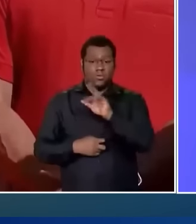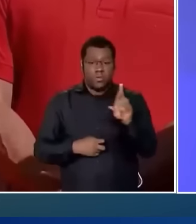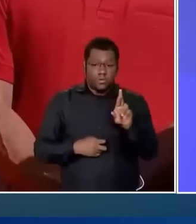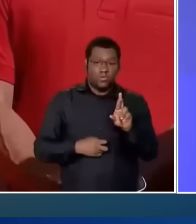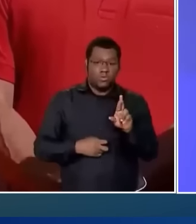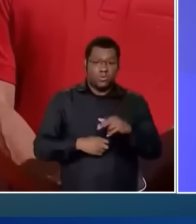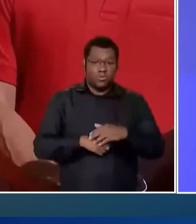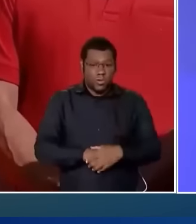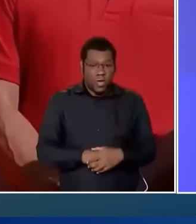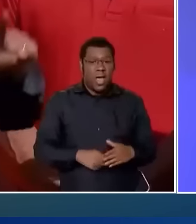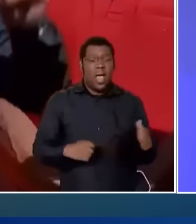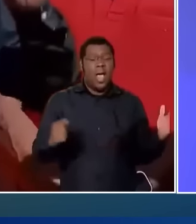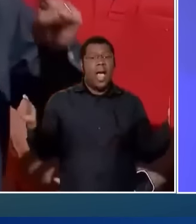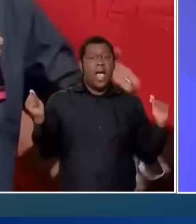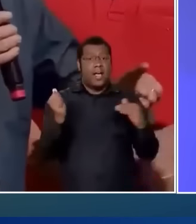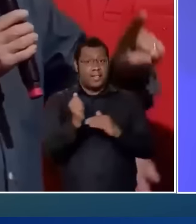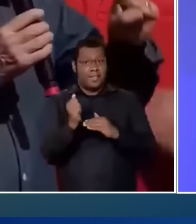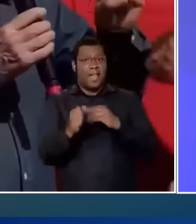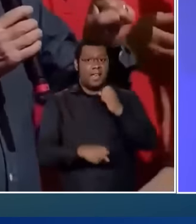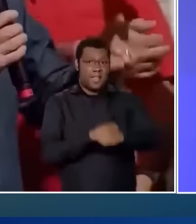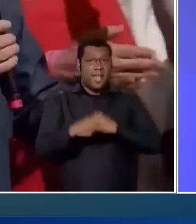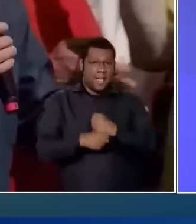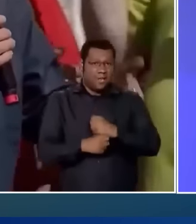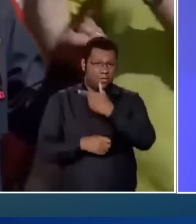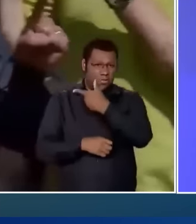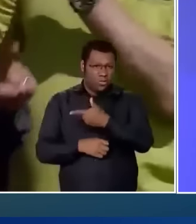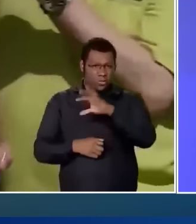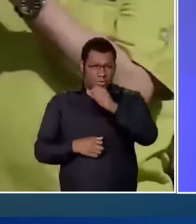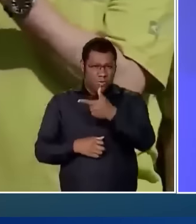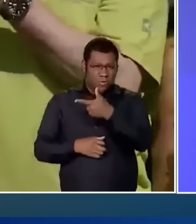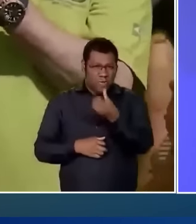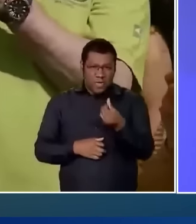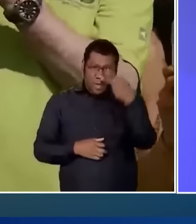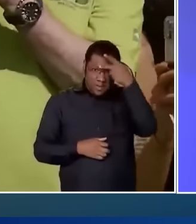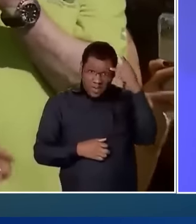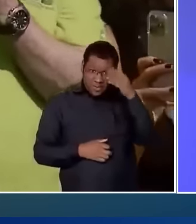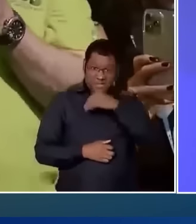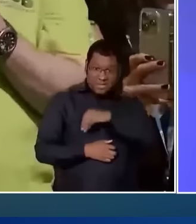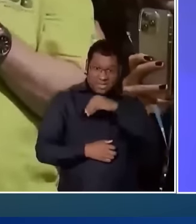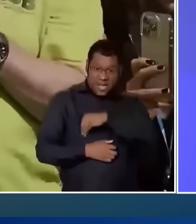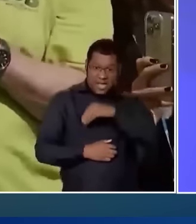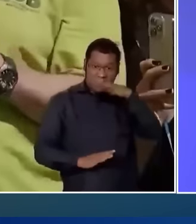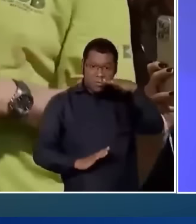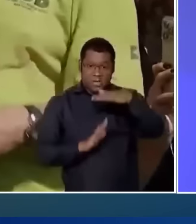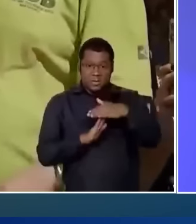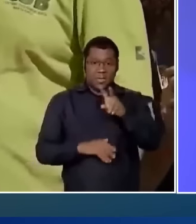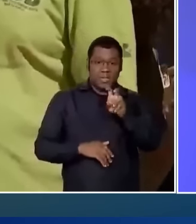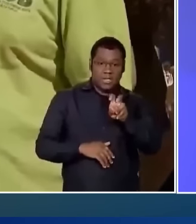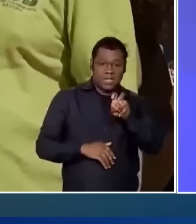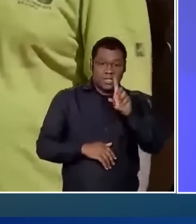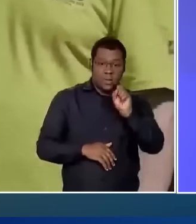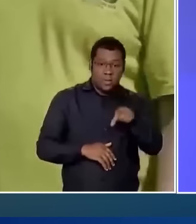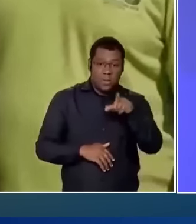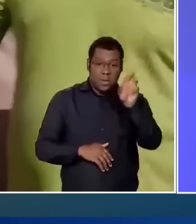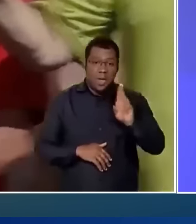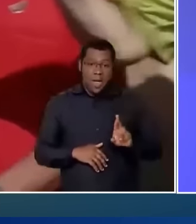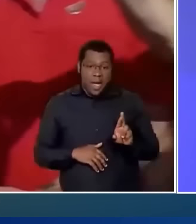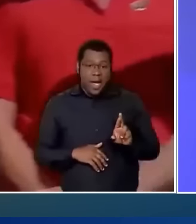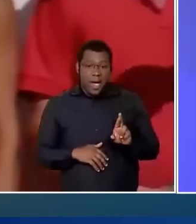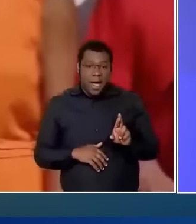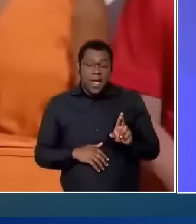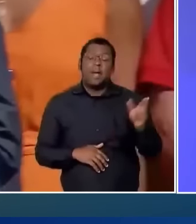brilhante no que diz respeito à economia e isso não se traduz, até aqui pelo menos, em popularidade